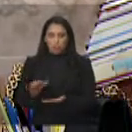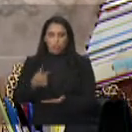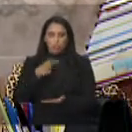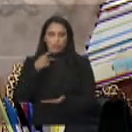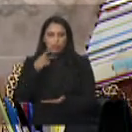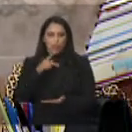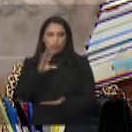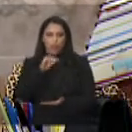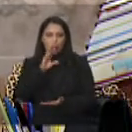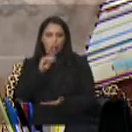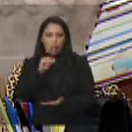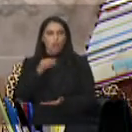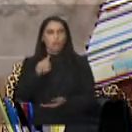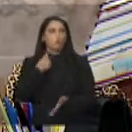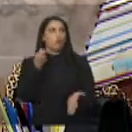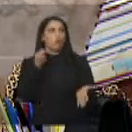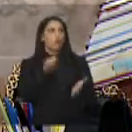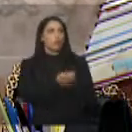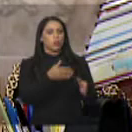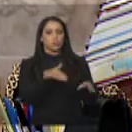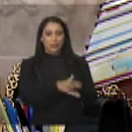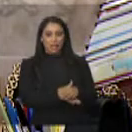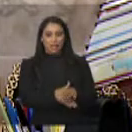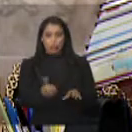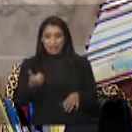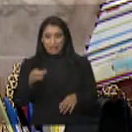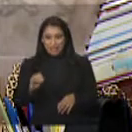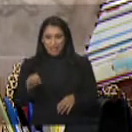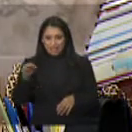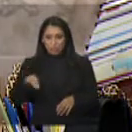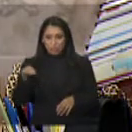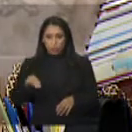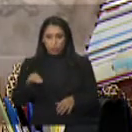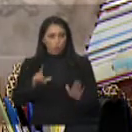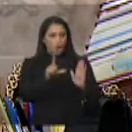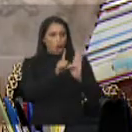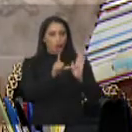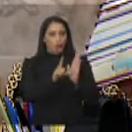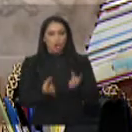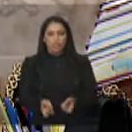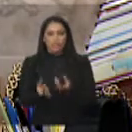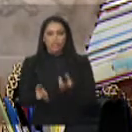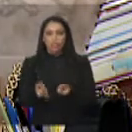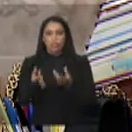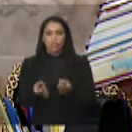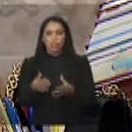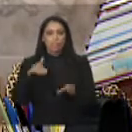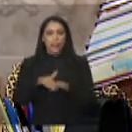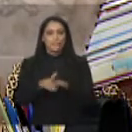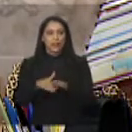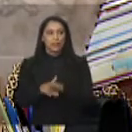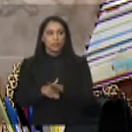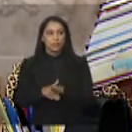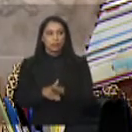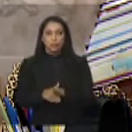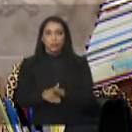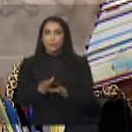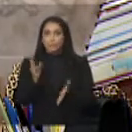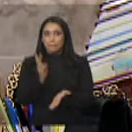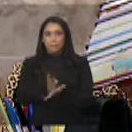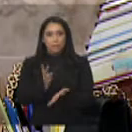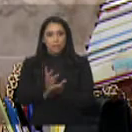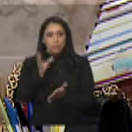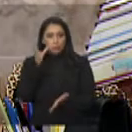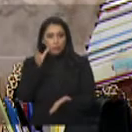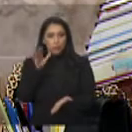comprar um sapato, digamos, em 10 minutos nós vamos ter 10 lojas aqui nos oferecendo um par de sapato, apesar do celular estar desligado,